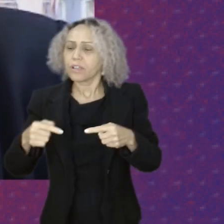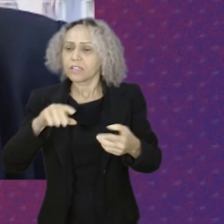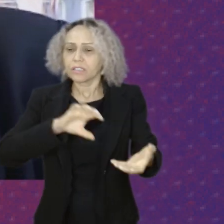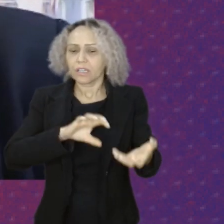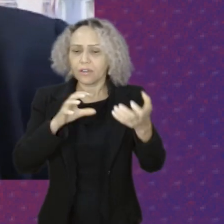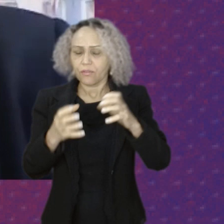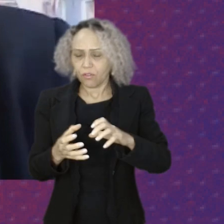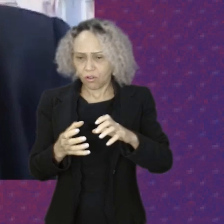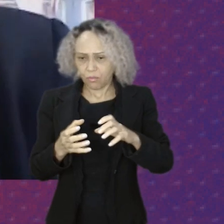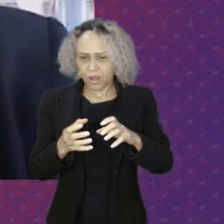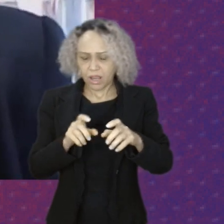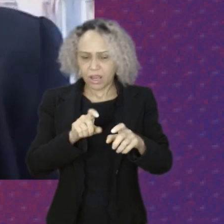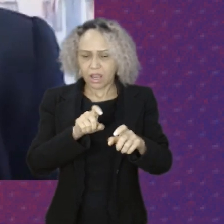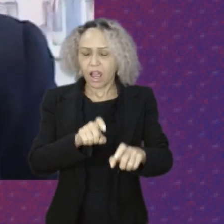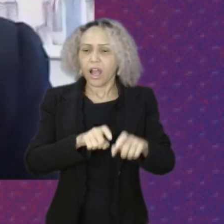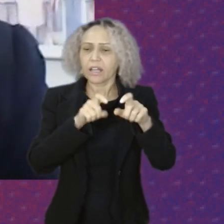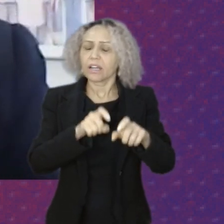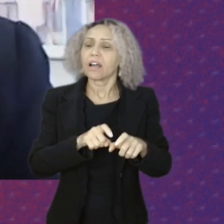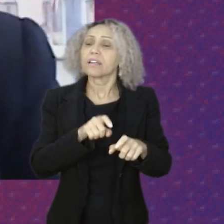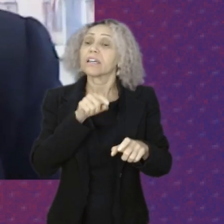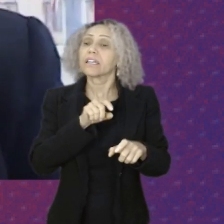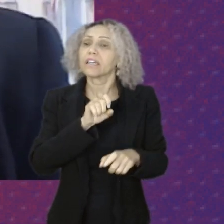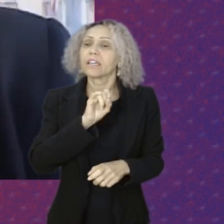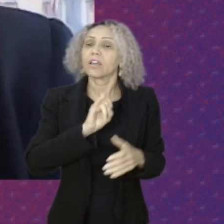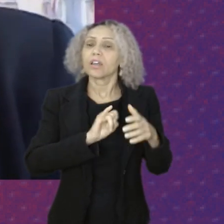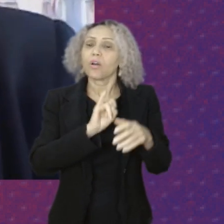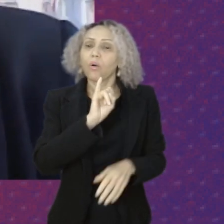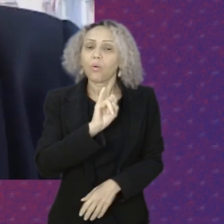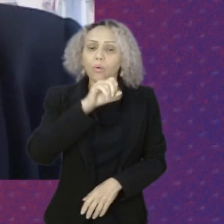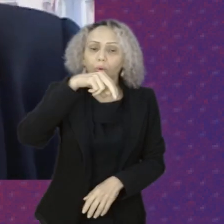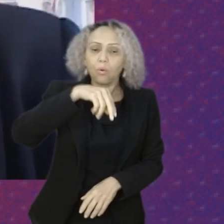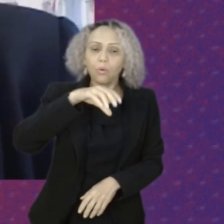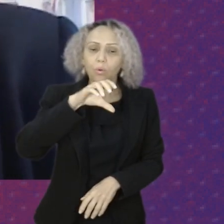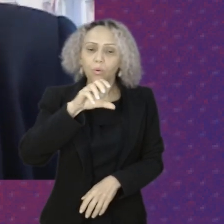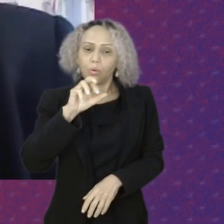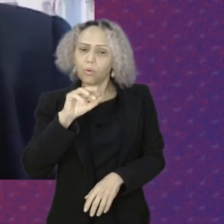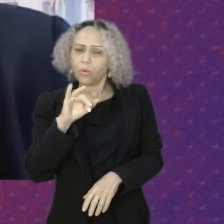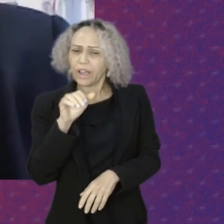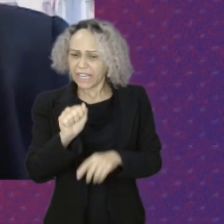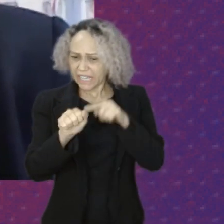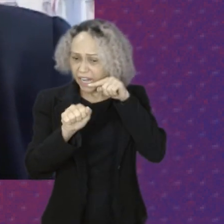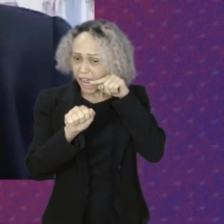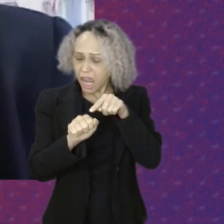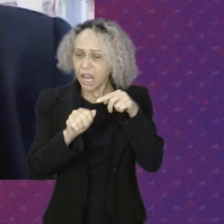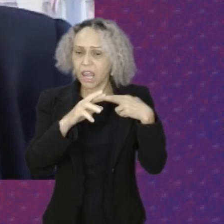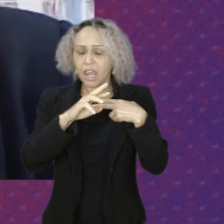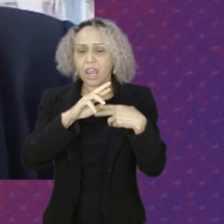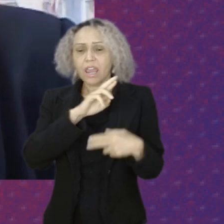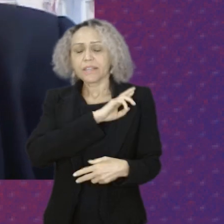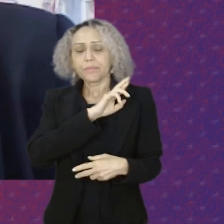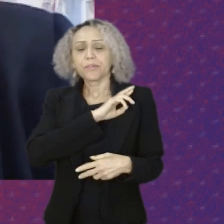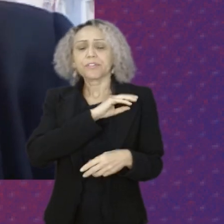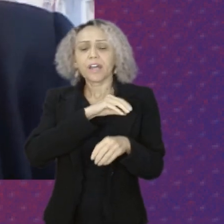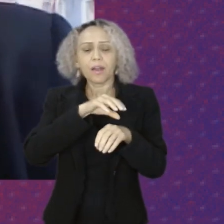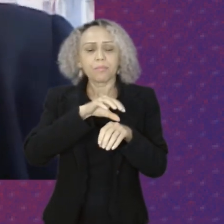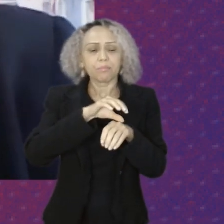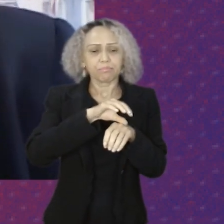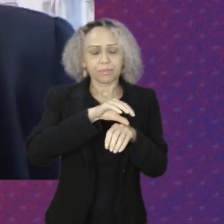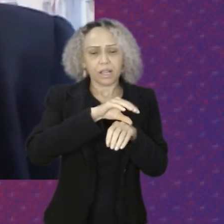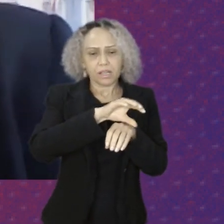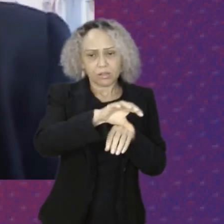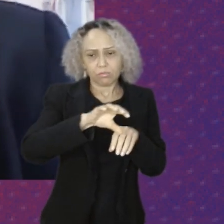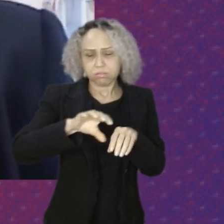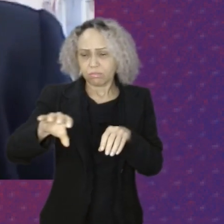que é o Instituto que libera as terras em nosso país, de uma forma geral em